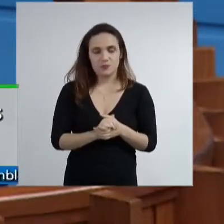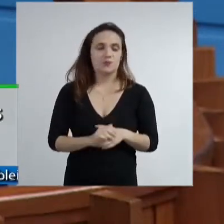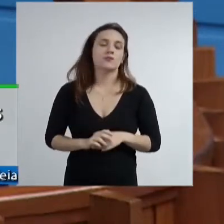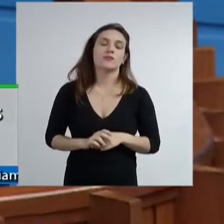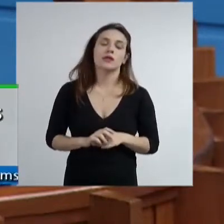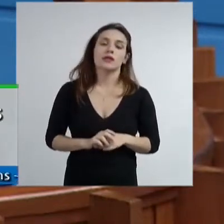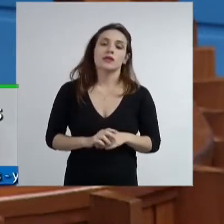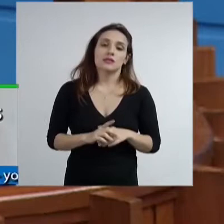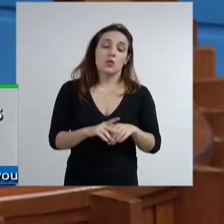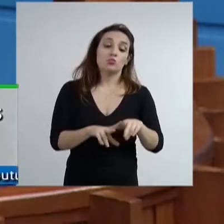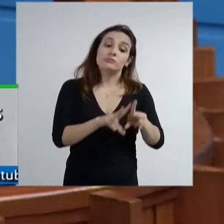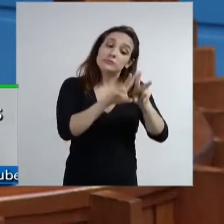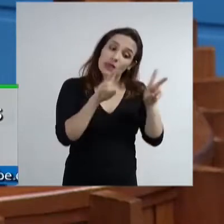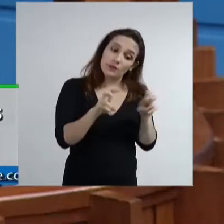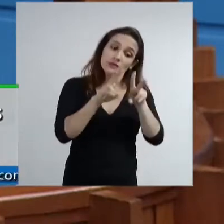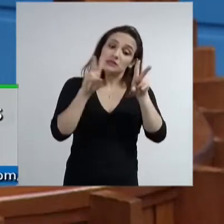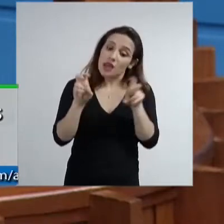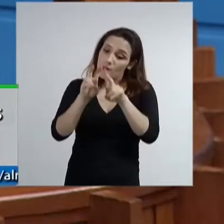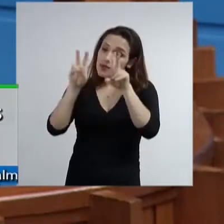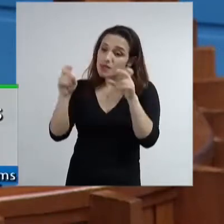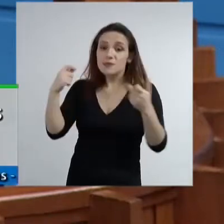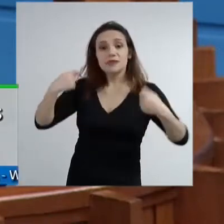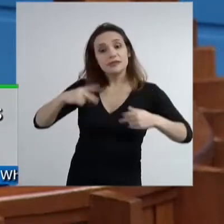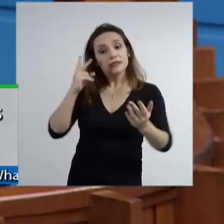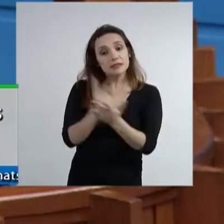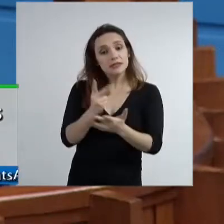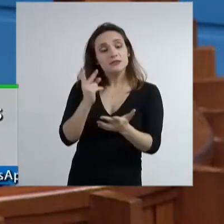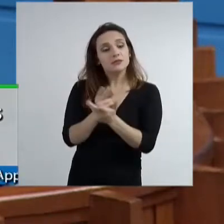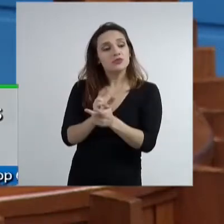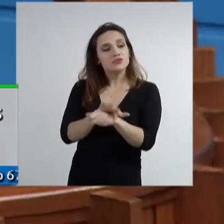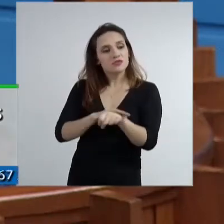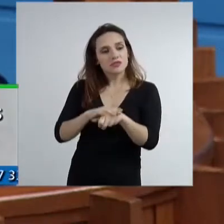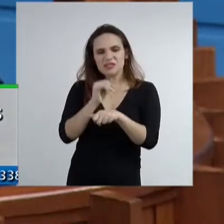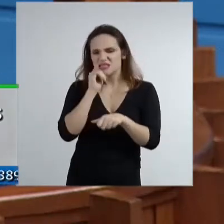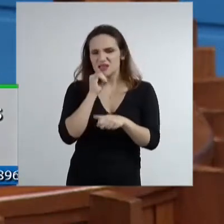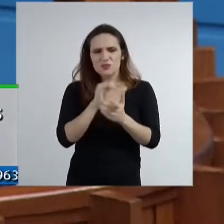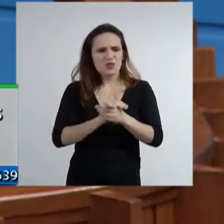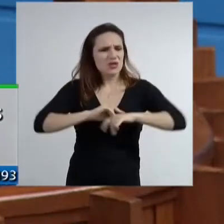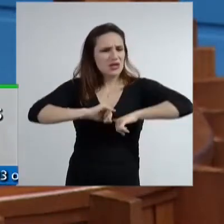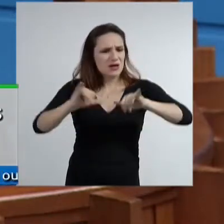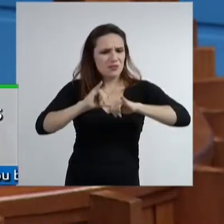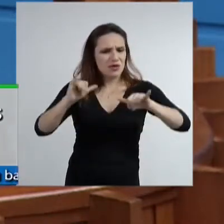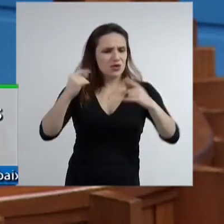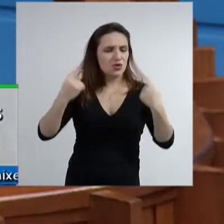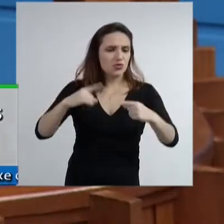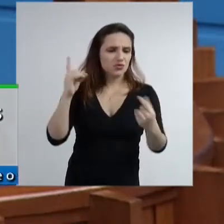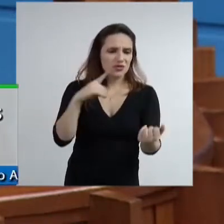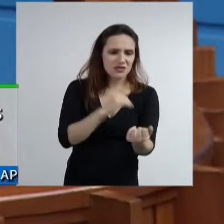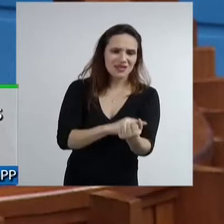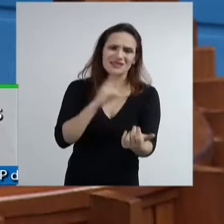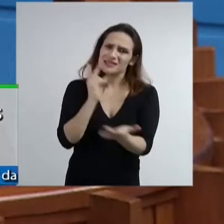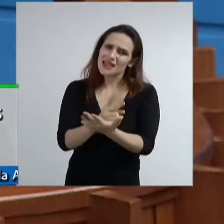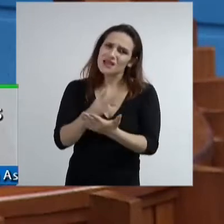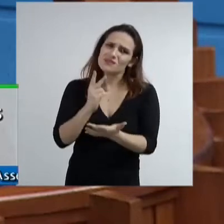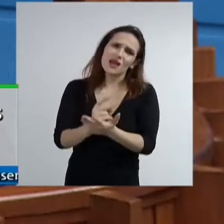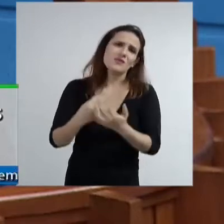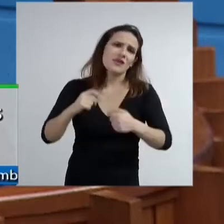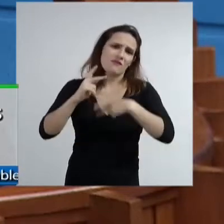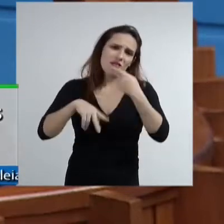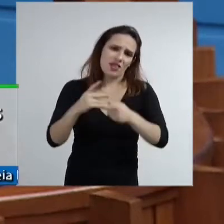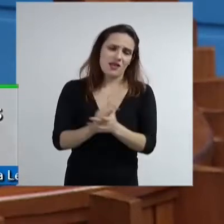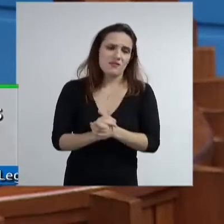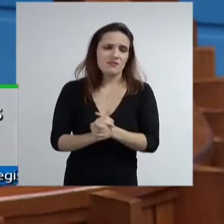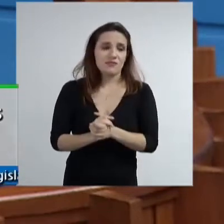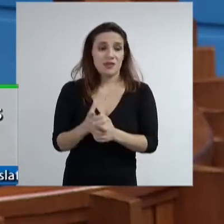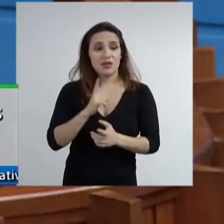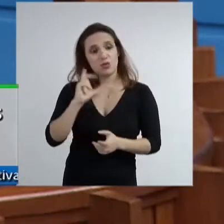Esses assuntos todos, eles têm que estar presentes. Campanha contra a dengue, por exemplo, tem que ser o tempo inteiro, para